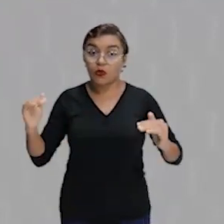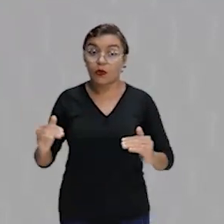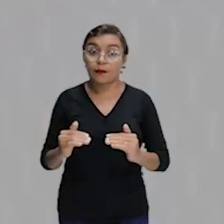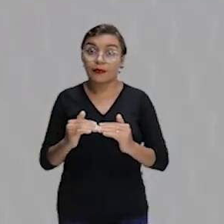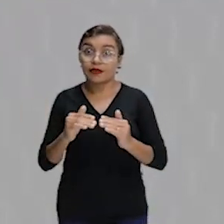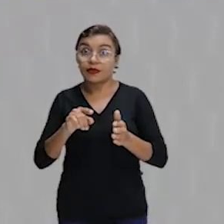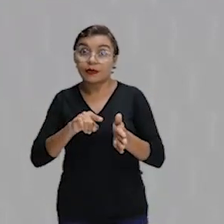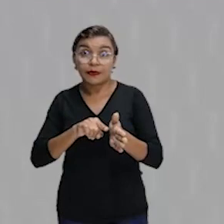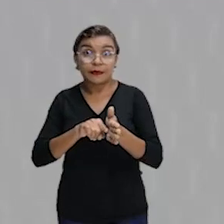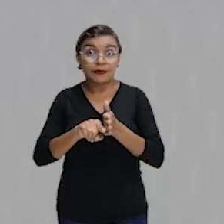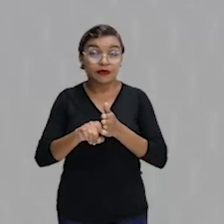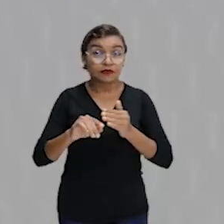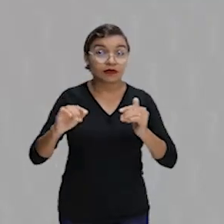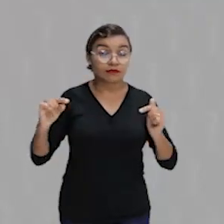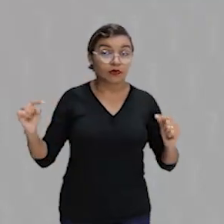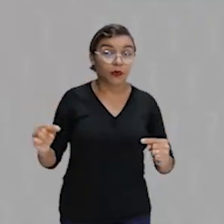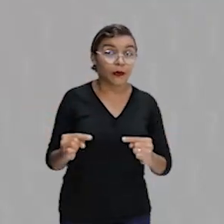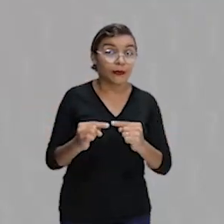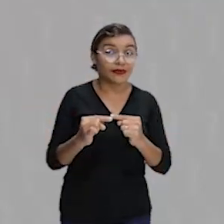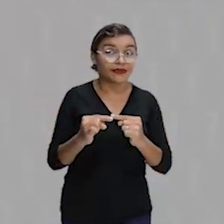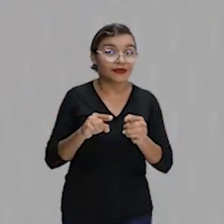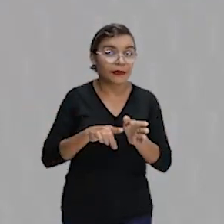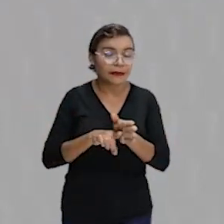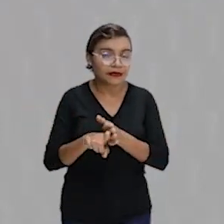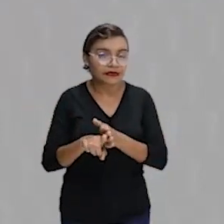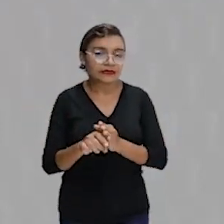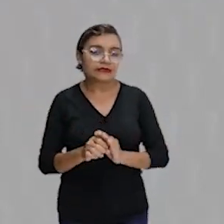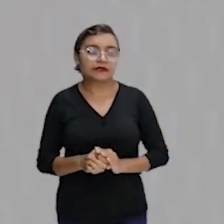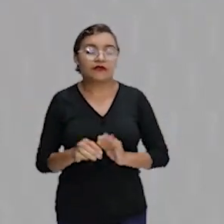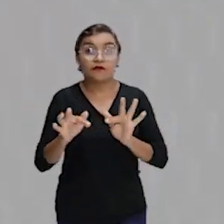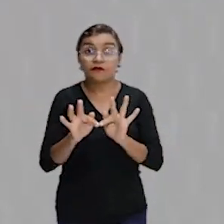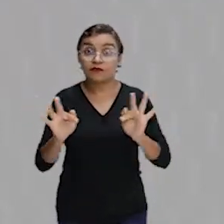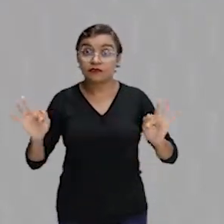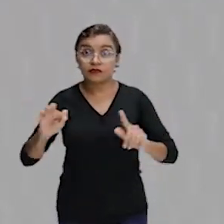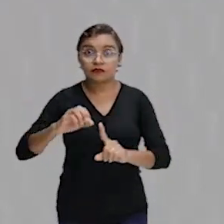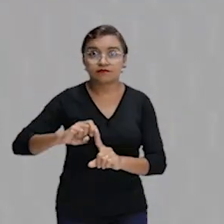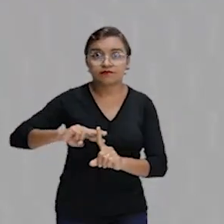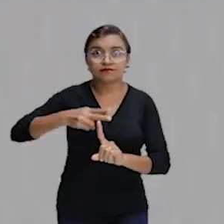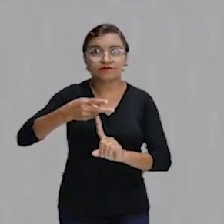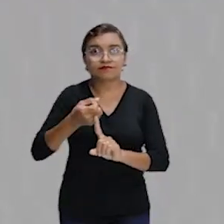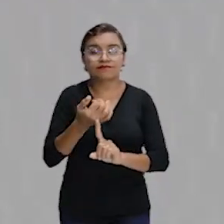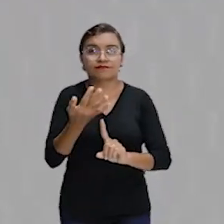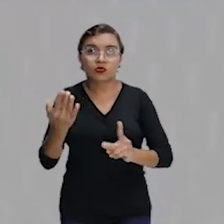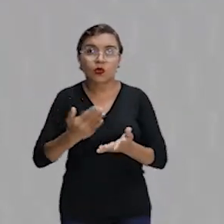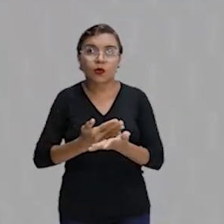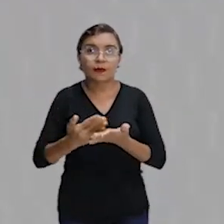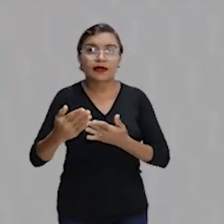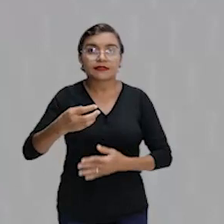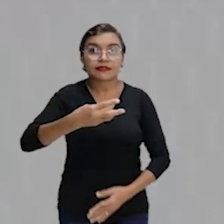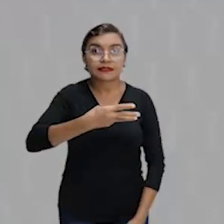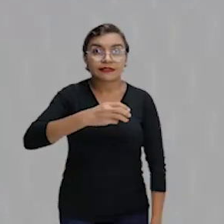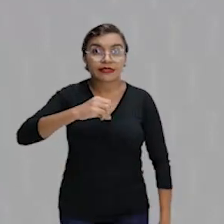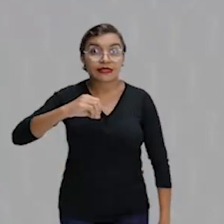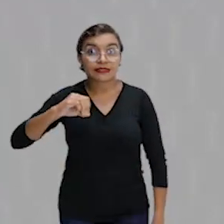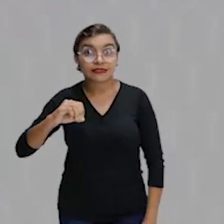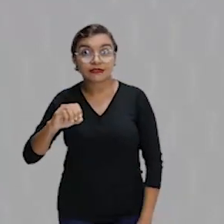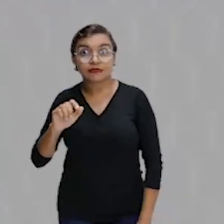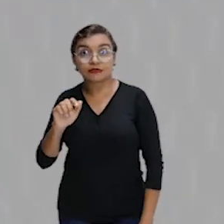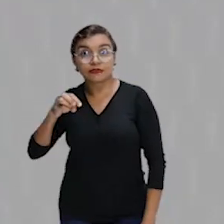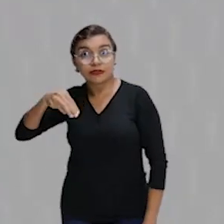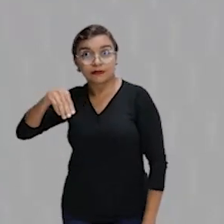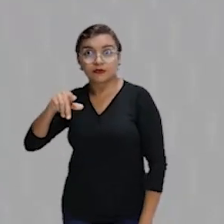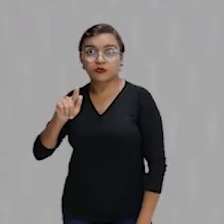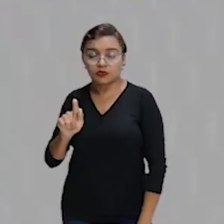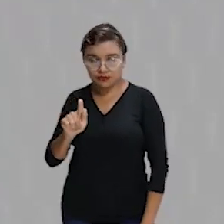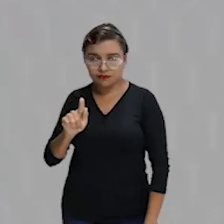trata de uma função exponencial, e essa função exponencial começa inicialmente com 300 miligramas, ó, perceba que todas